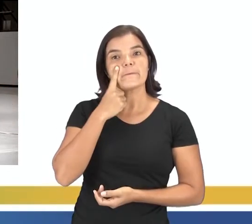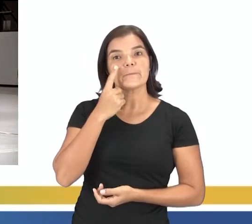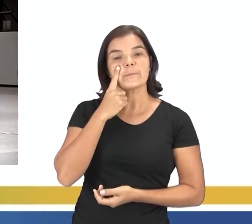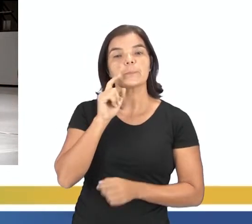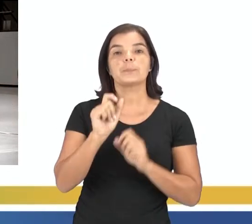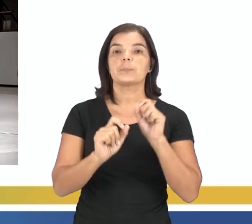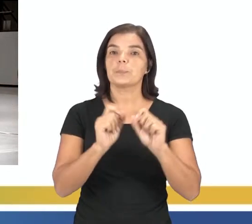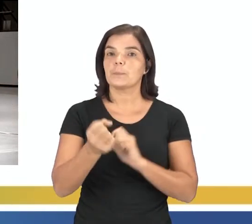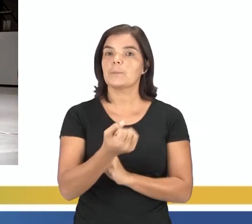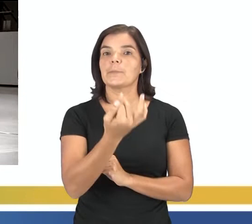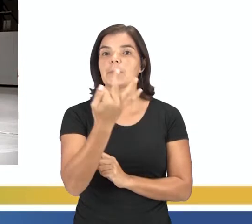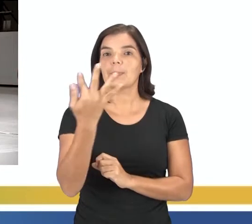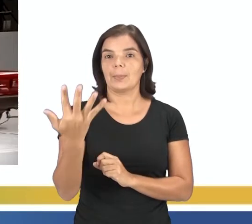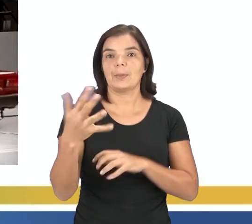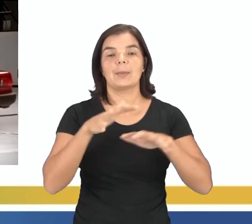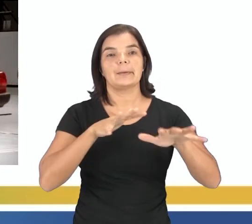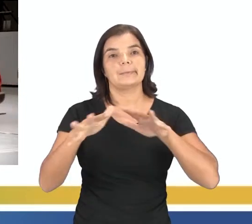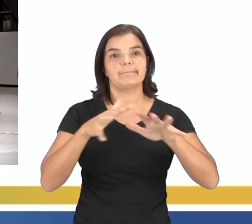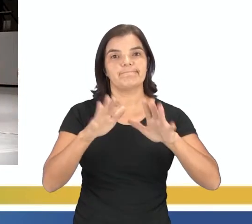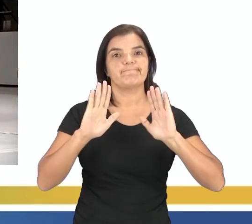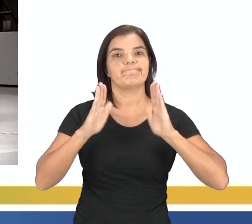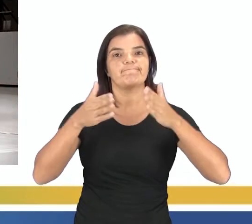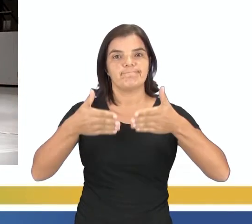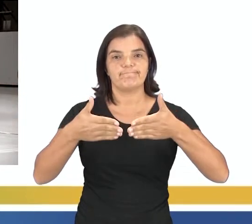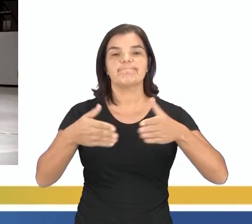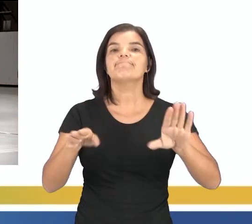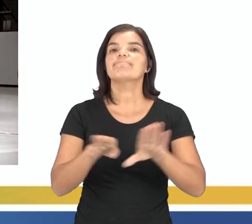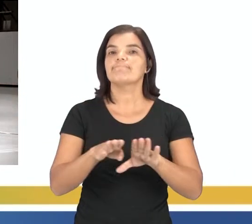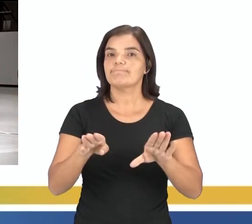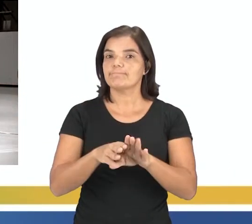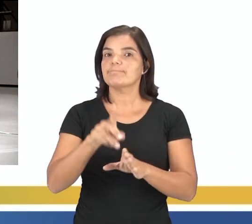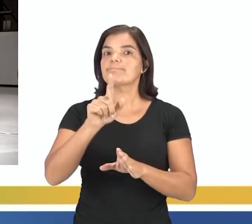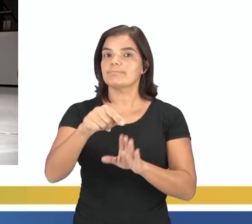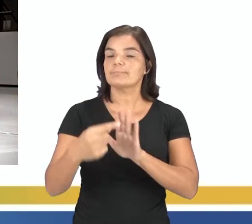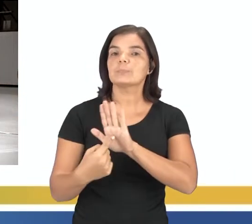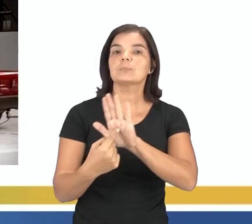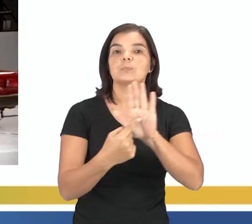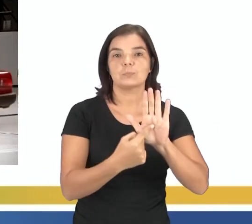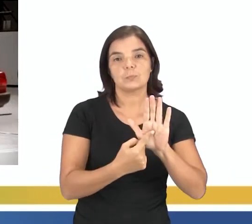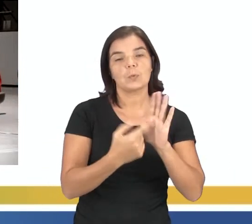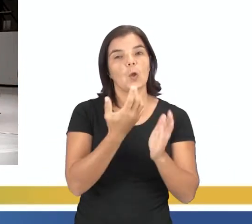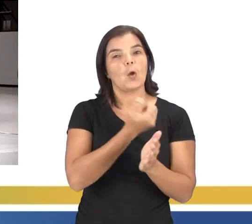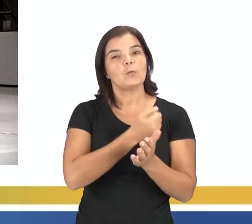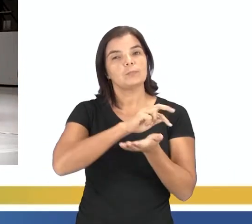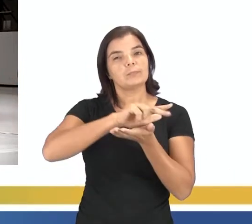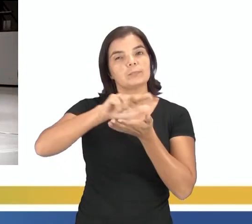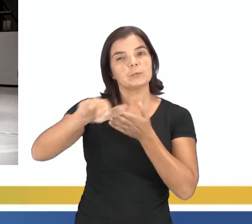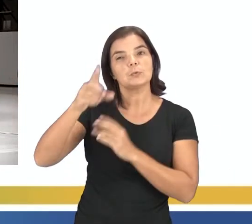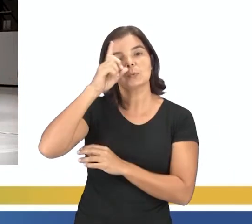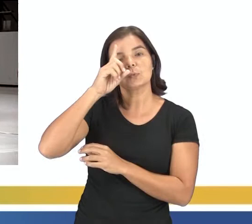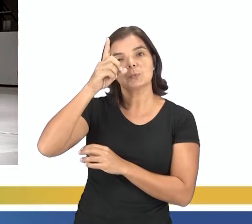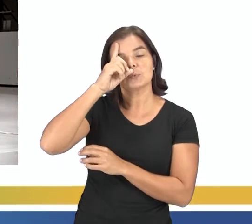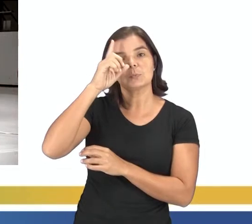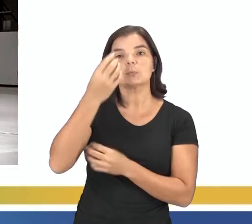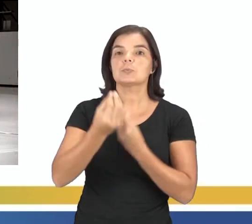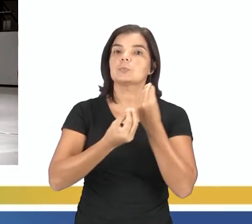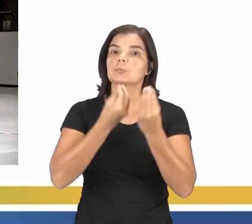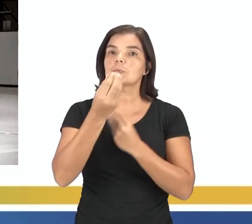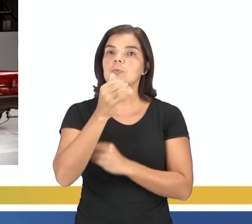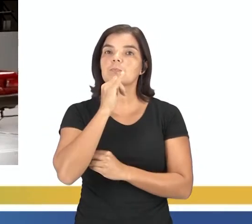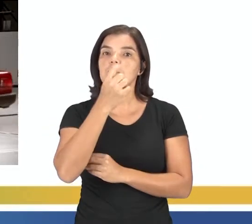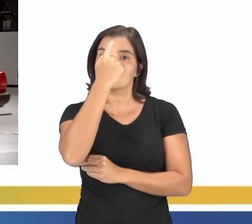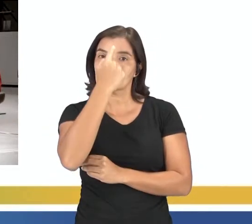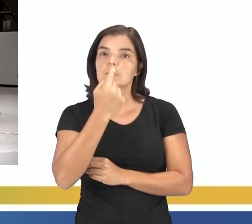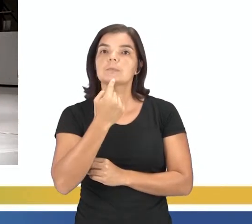Verifica-se que a quantidade de movimento se conserva, e este fato é empregado em inúmeras situações do cotidiano, como